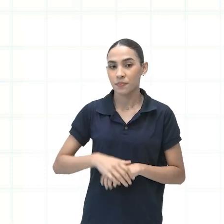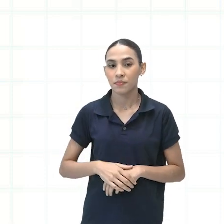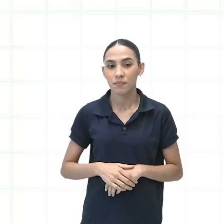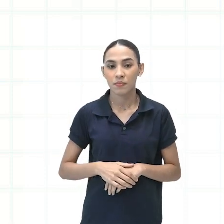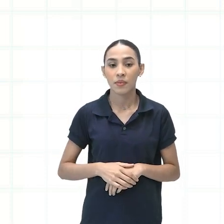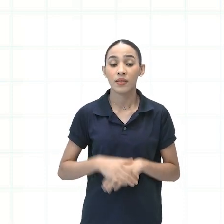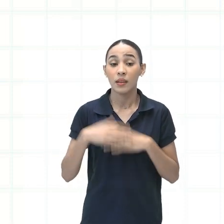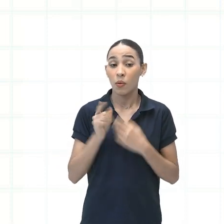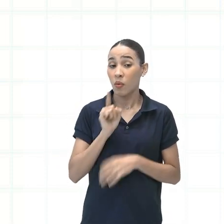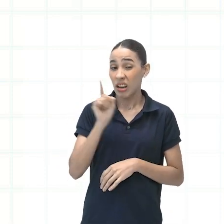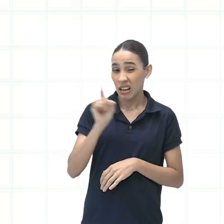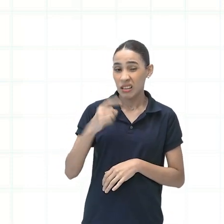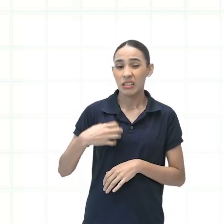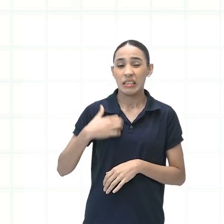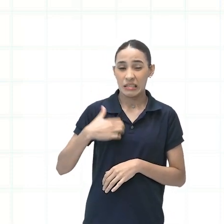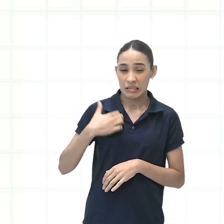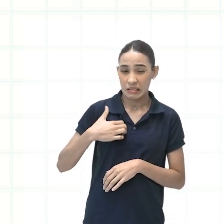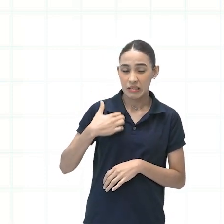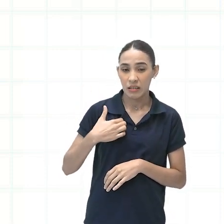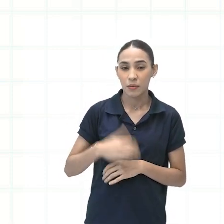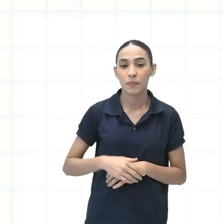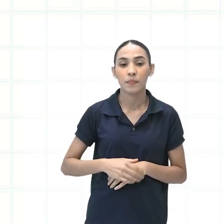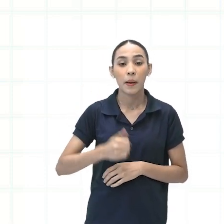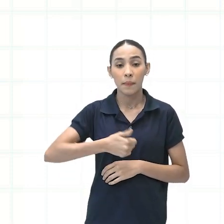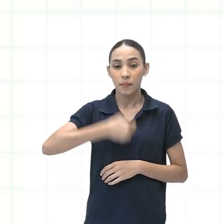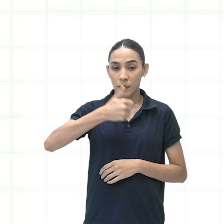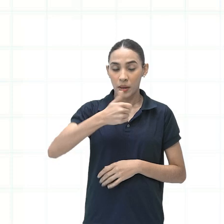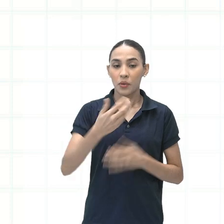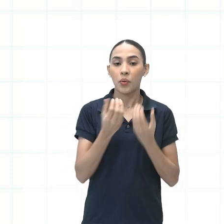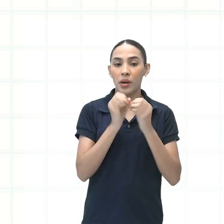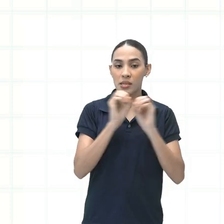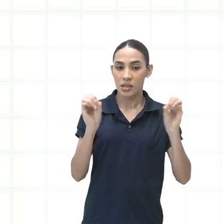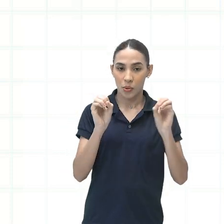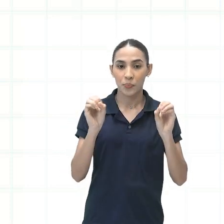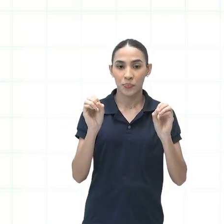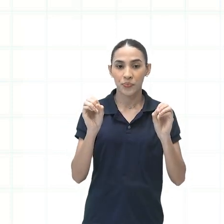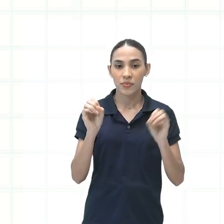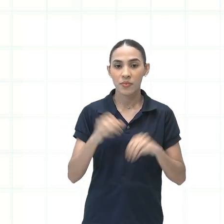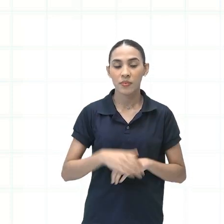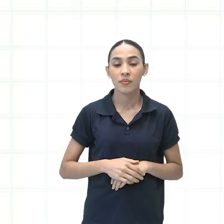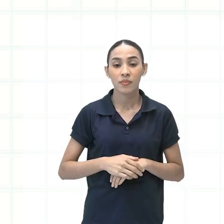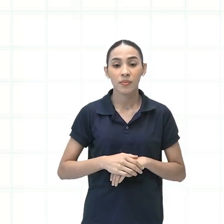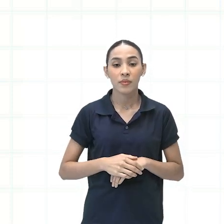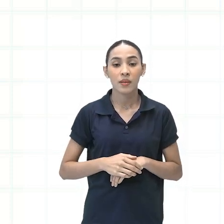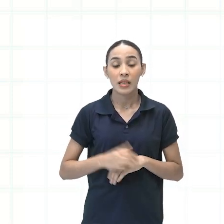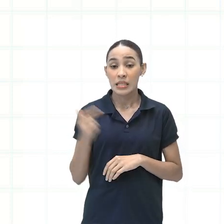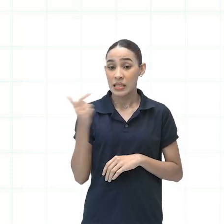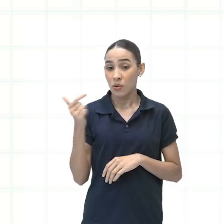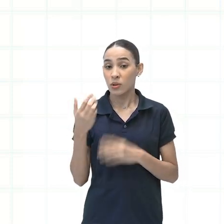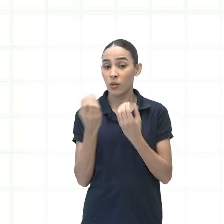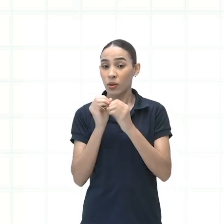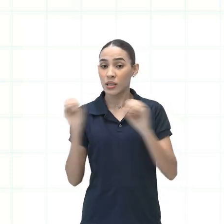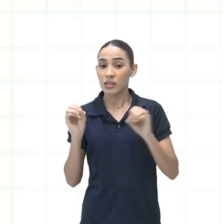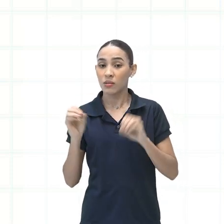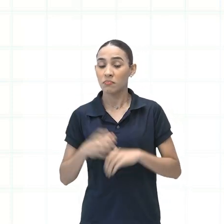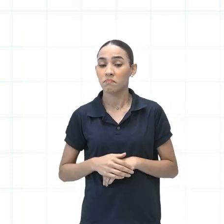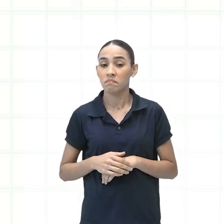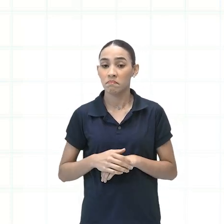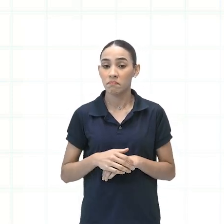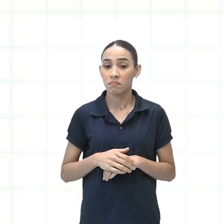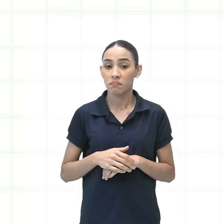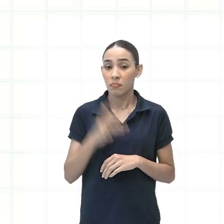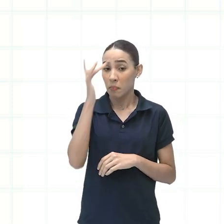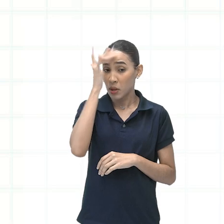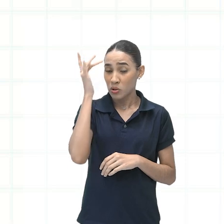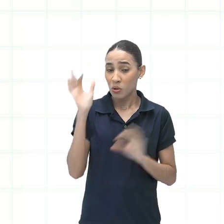ele estava irritado, é a minha primeira oração. E a minha segunda oração,